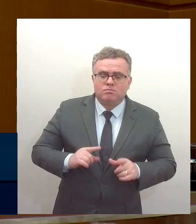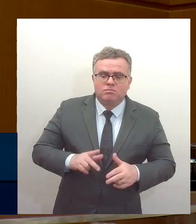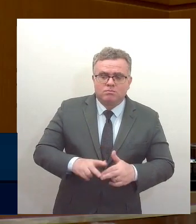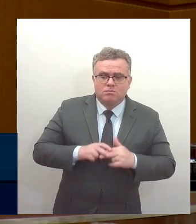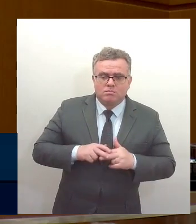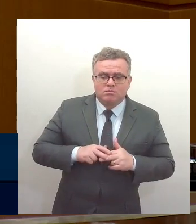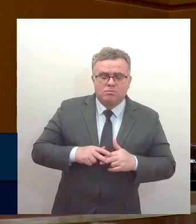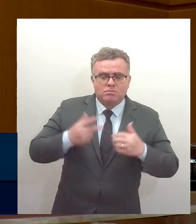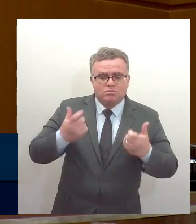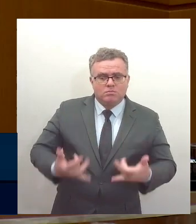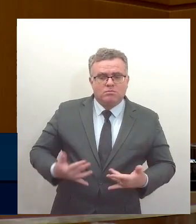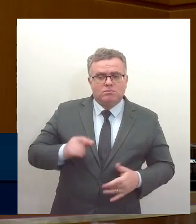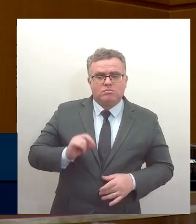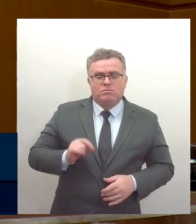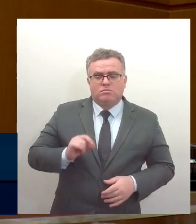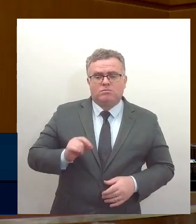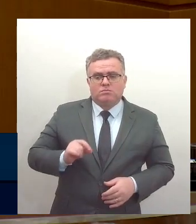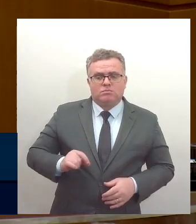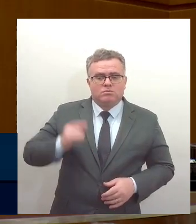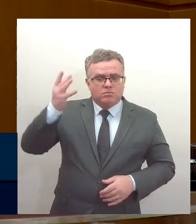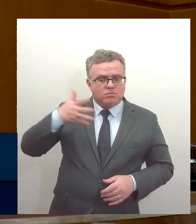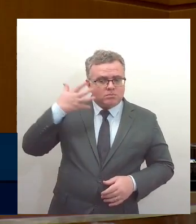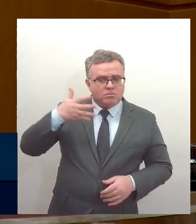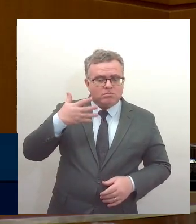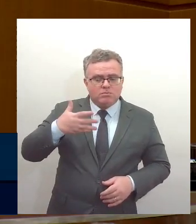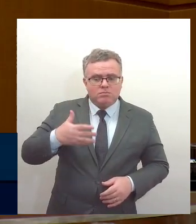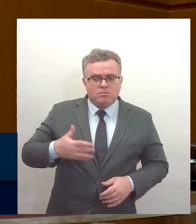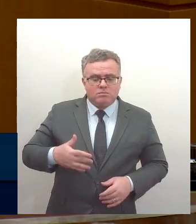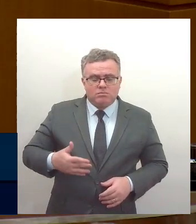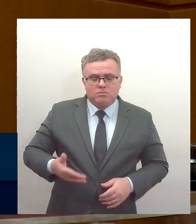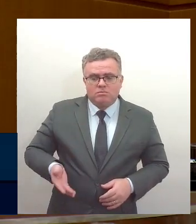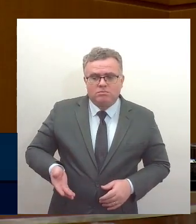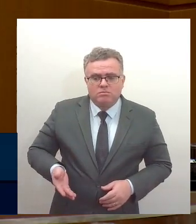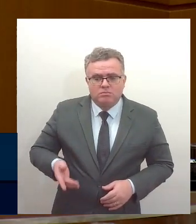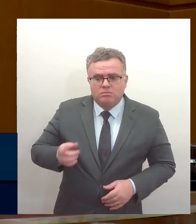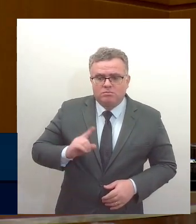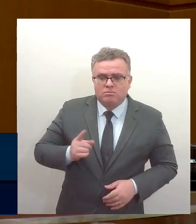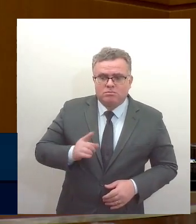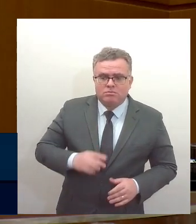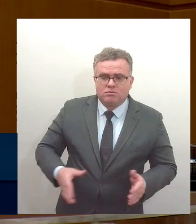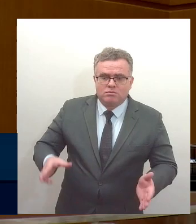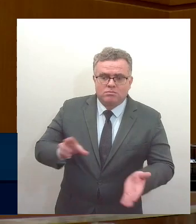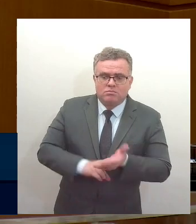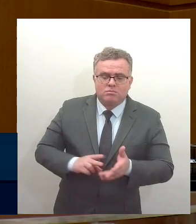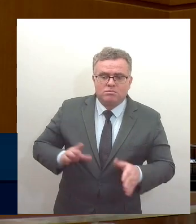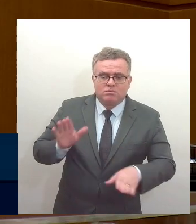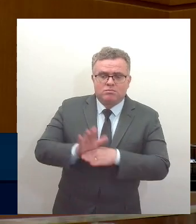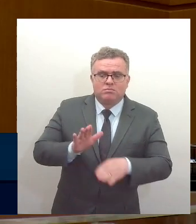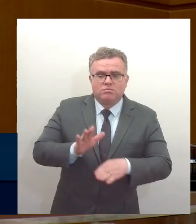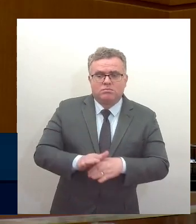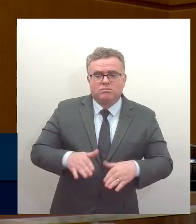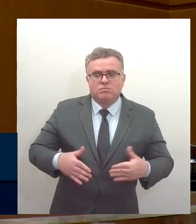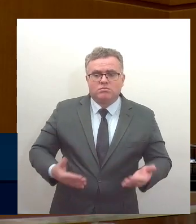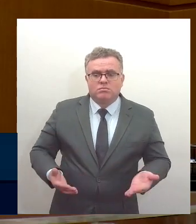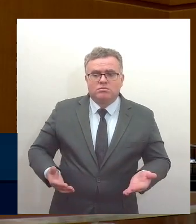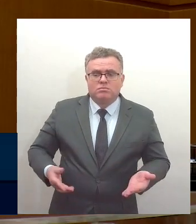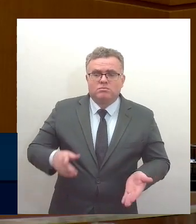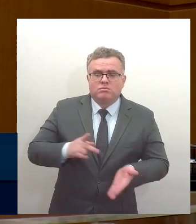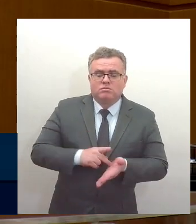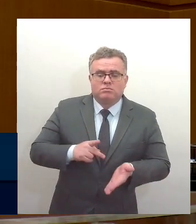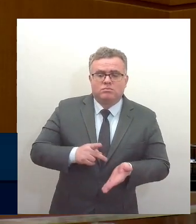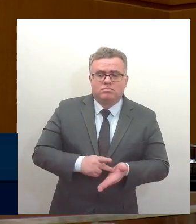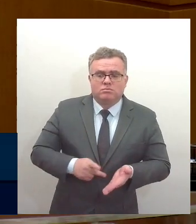boca para fora, não. Eu estou disposto a ajudar agora, uma ajuda concreta, para a gente poder dar